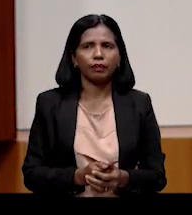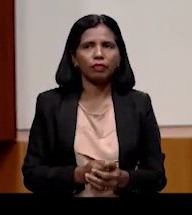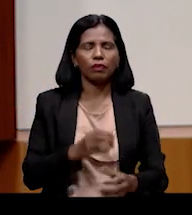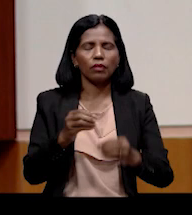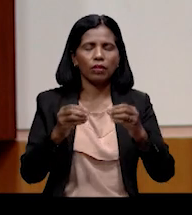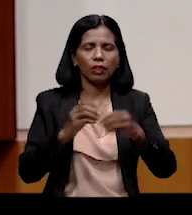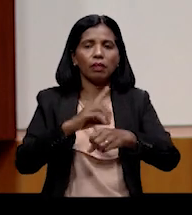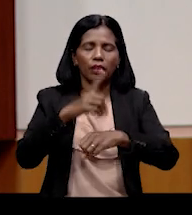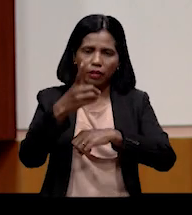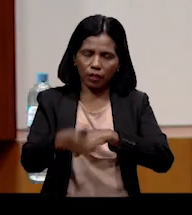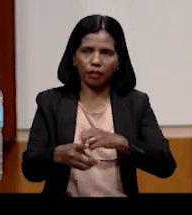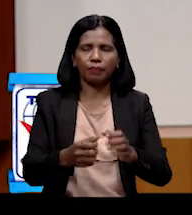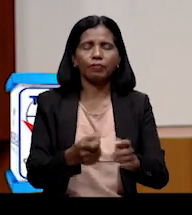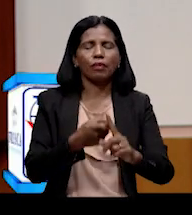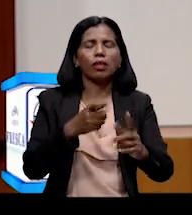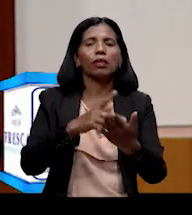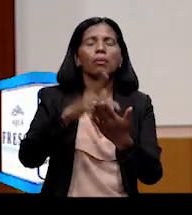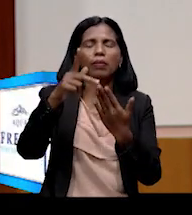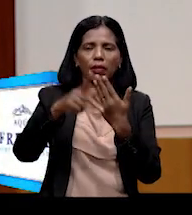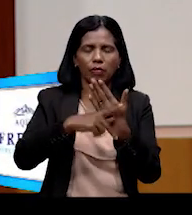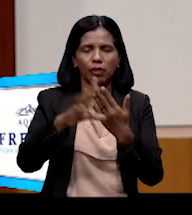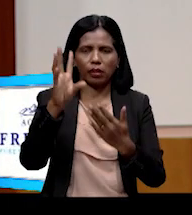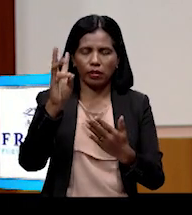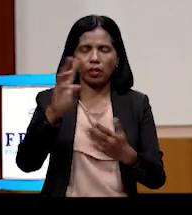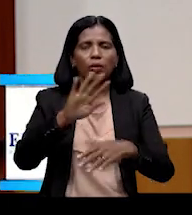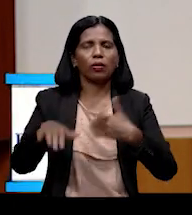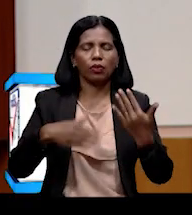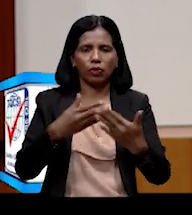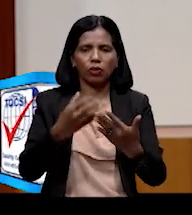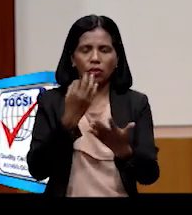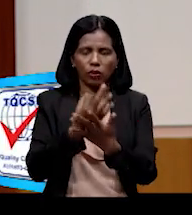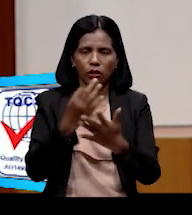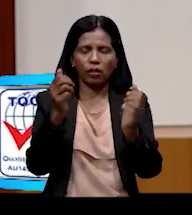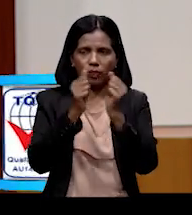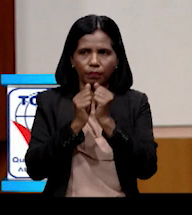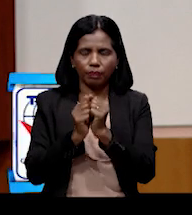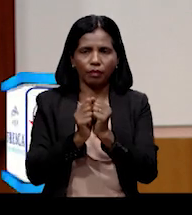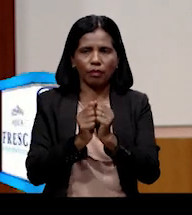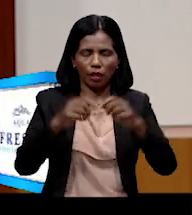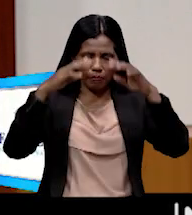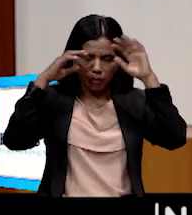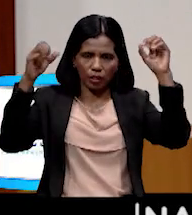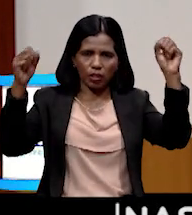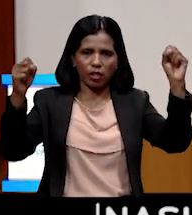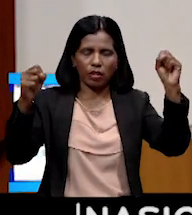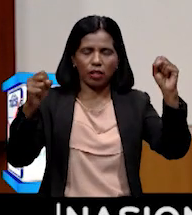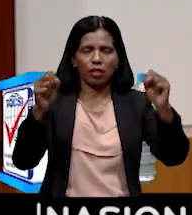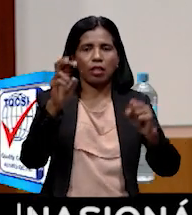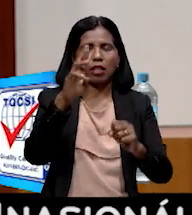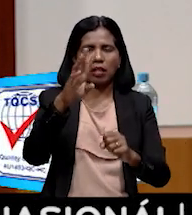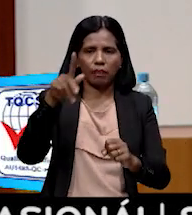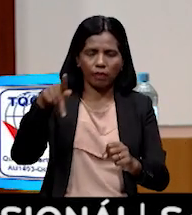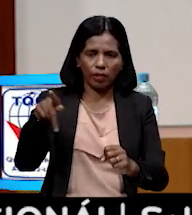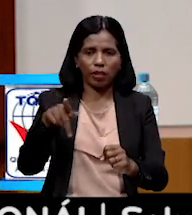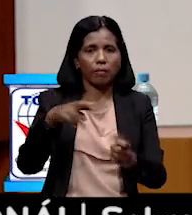erasi. Husi programa neng ida nemaka ho total orçamento o nebeke presidente da república promulga ona